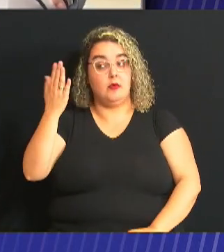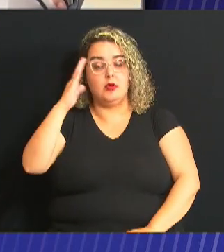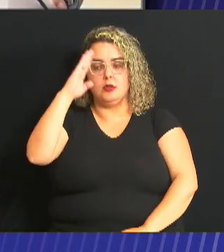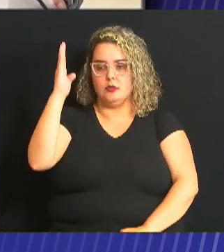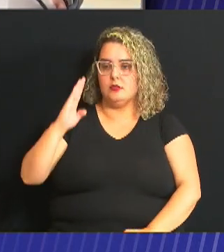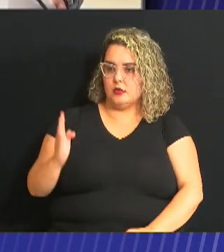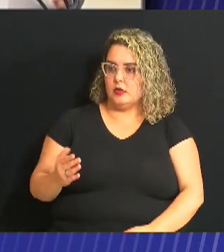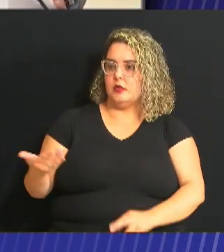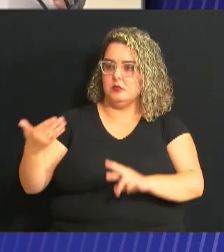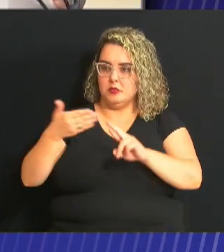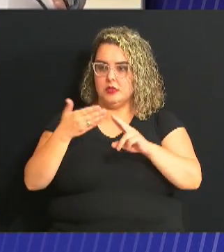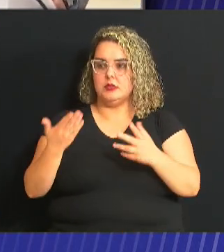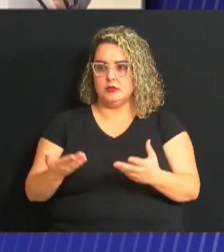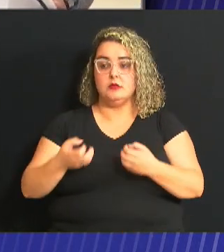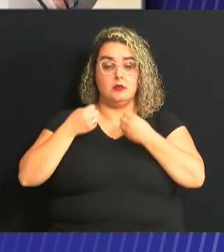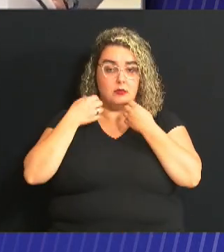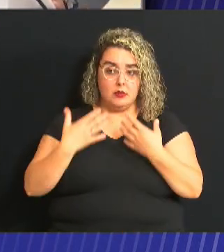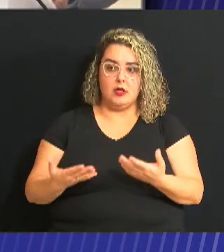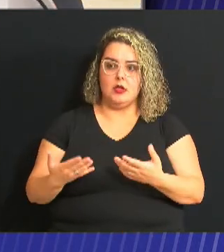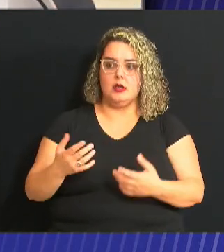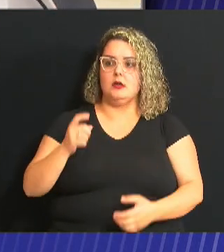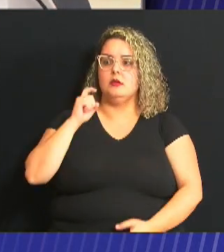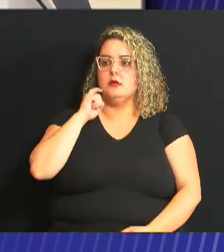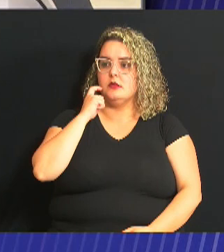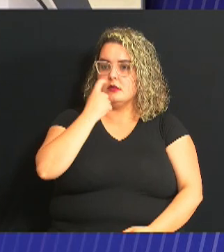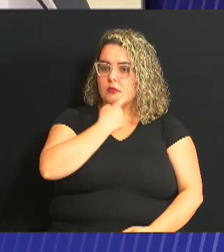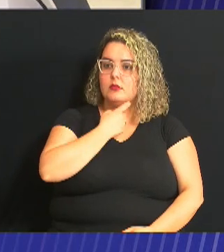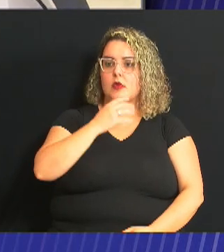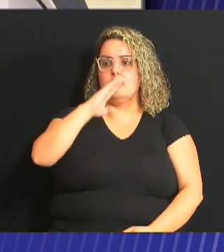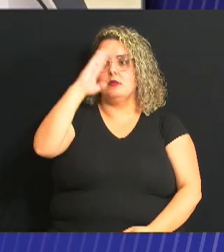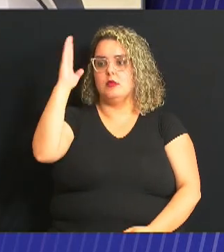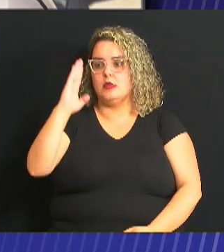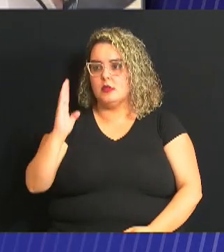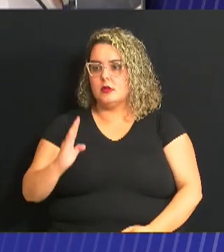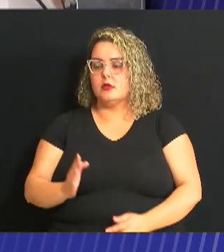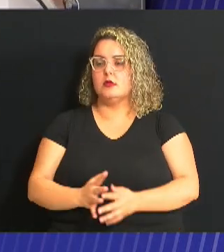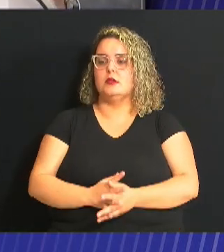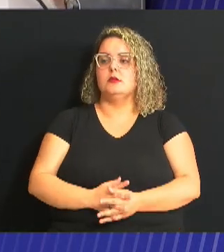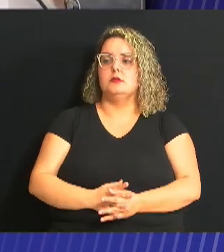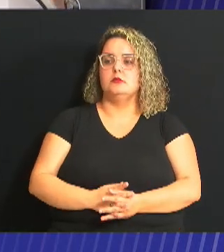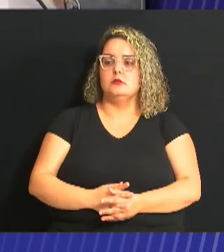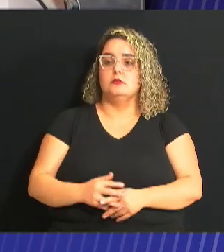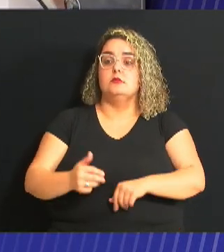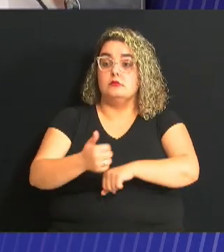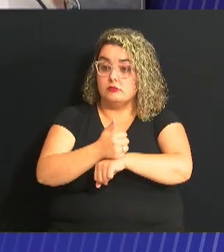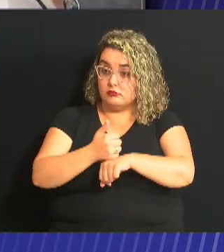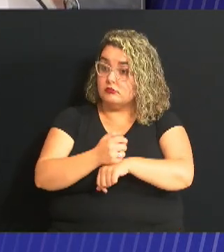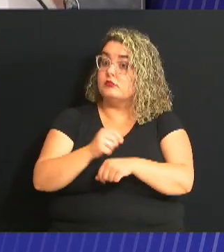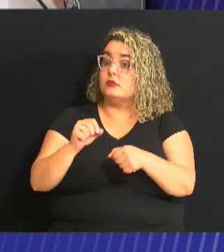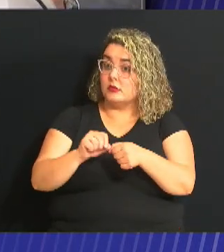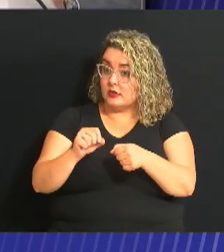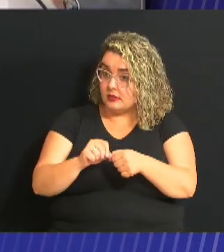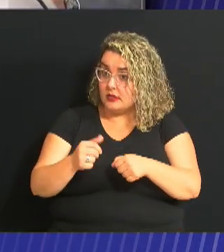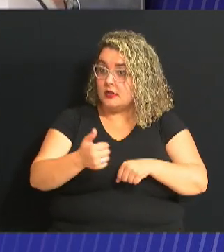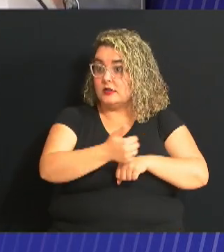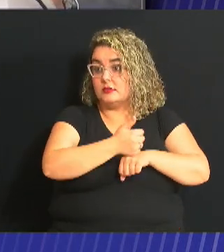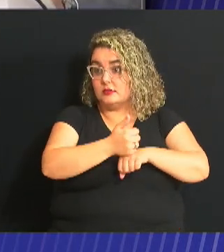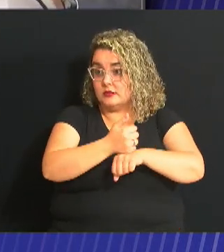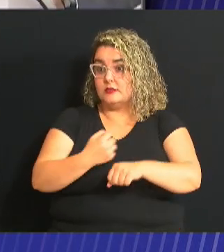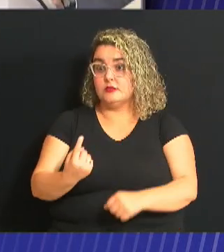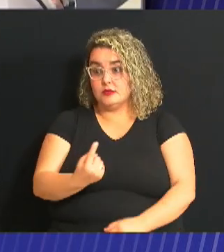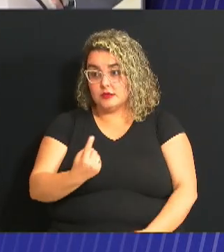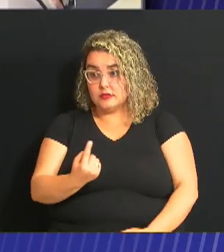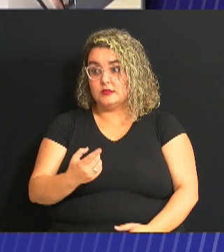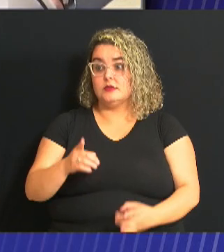muito bem a odontologia brasileira. Profissionais que fazem carreira solo nos seus consultórios,